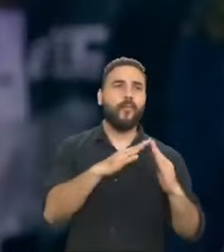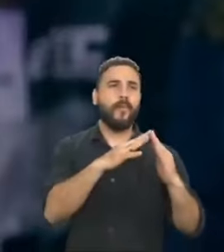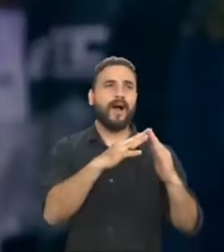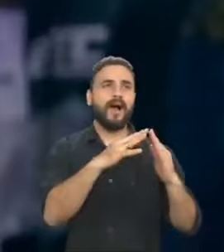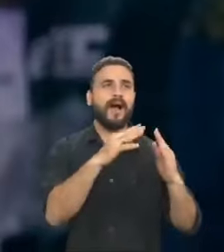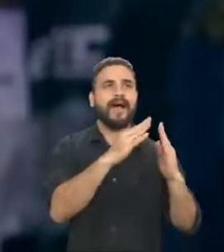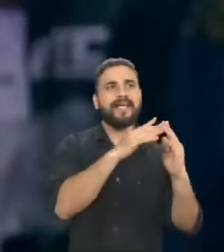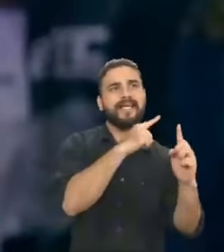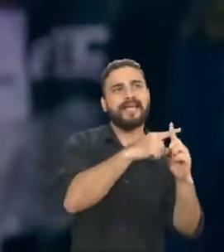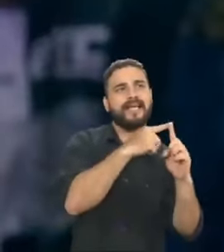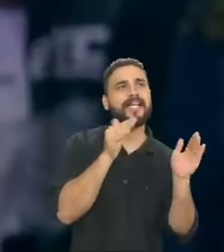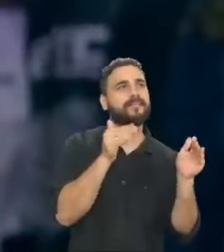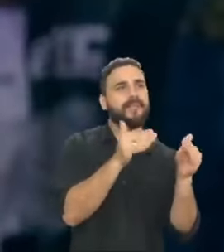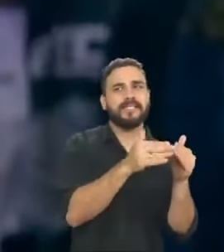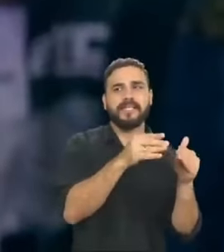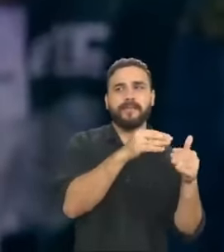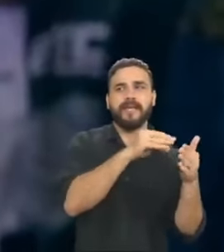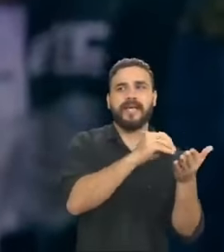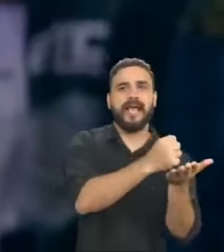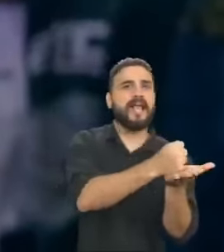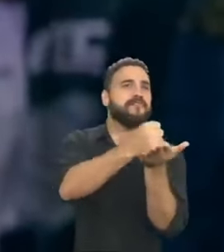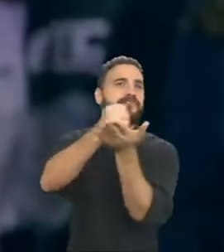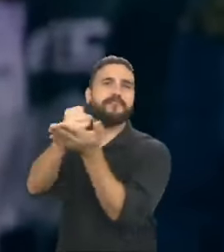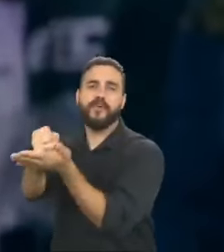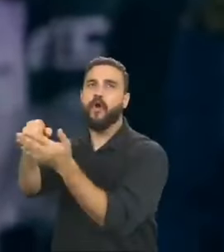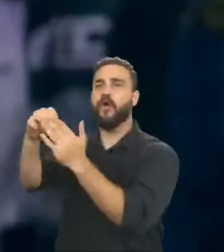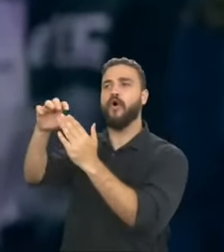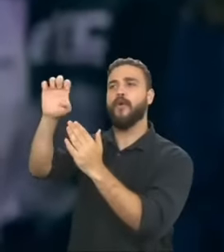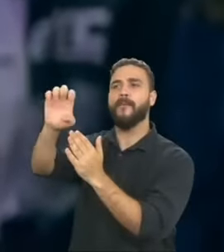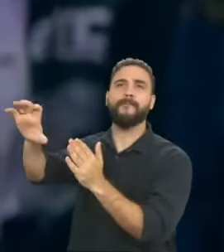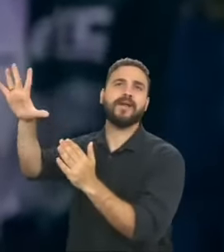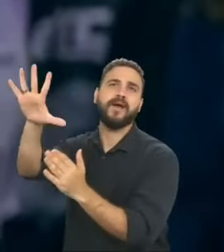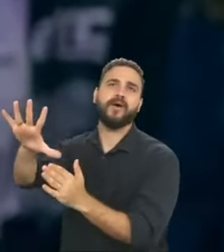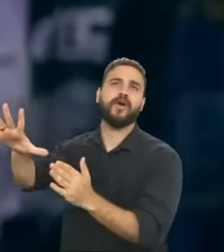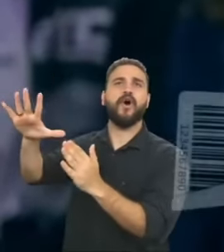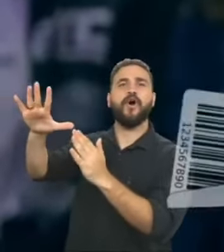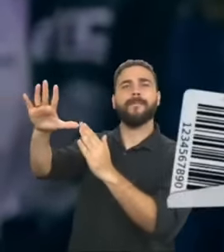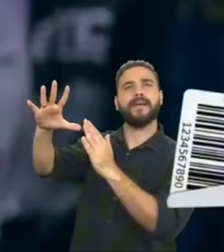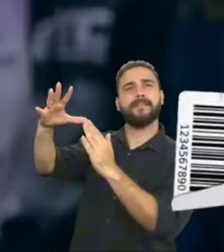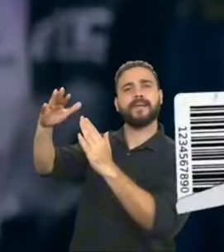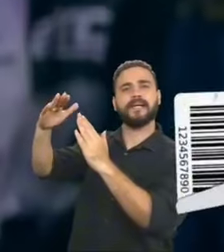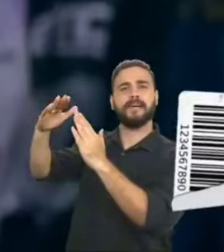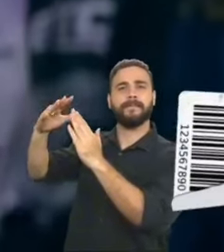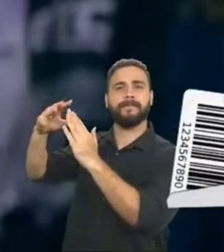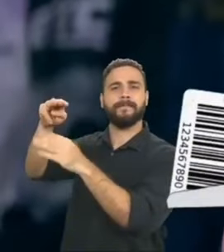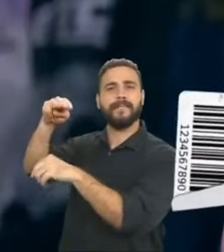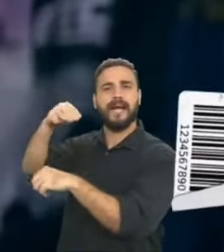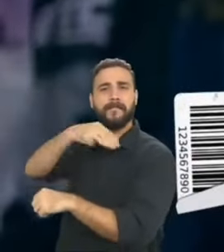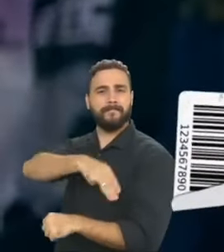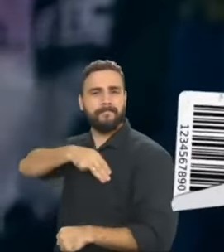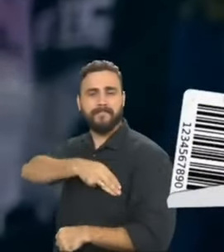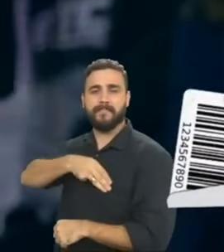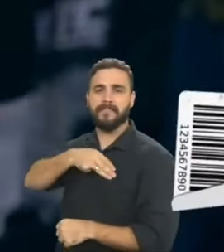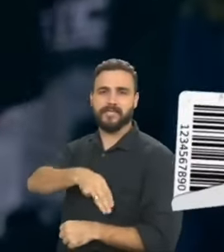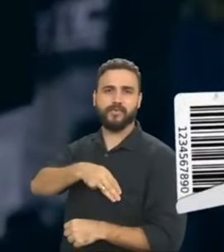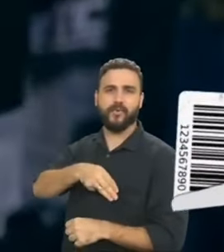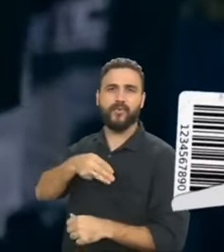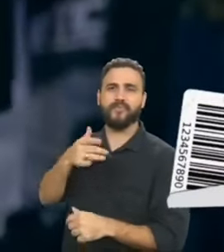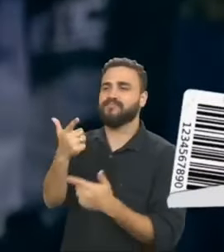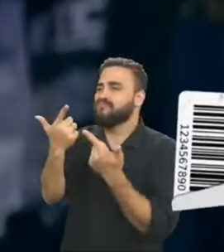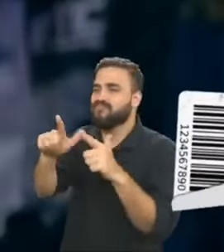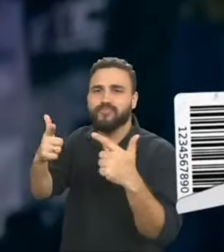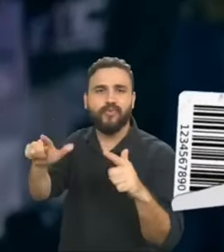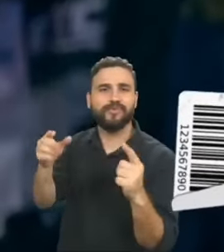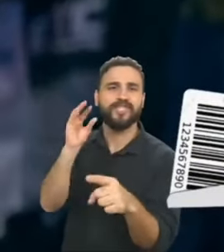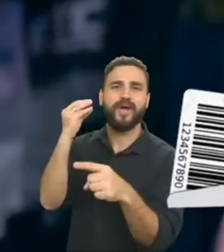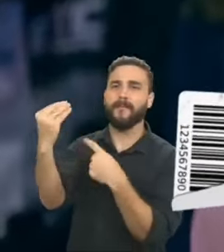igreja. Na época, quem conhece a minha história, eu era até do mundo católico, então não tinha gente que estava mandando, dando dinheiro. Eu acho que a gente tem que tirar também